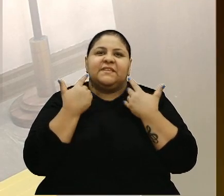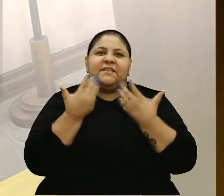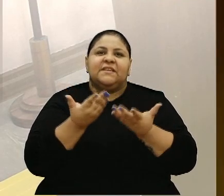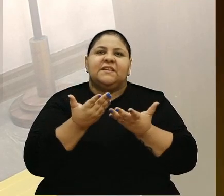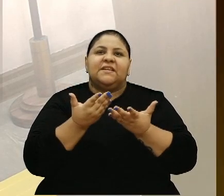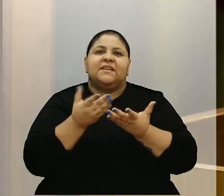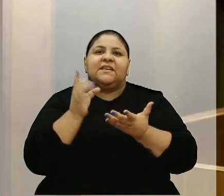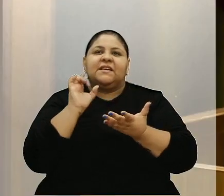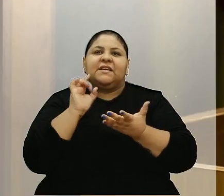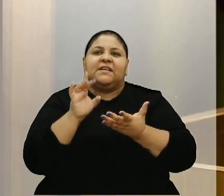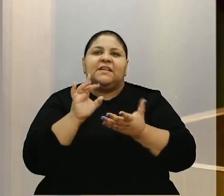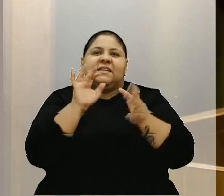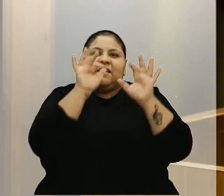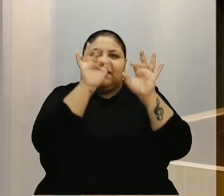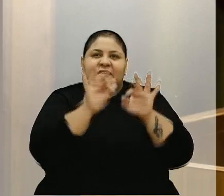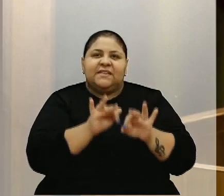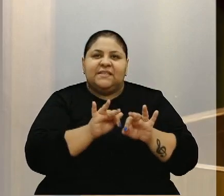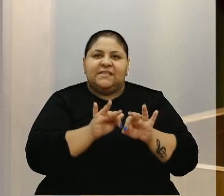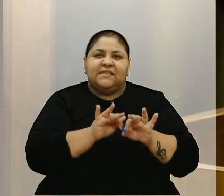Então só para finalizar,